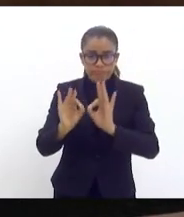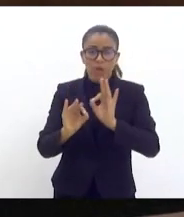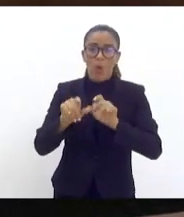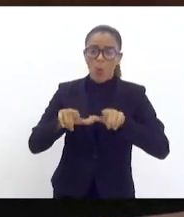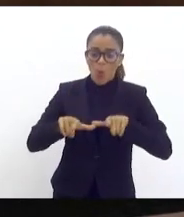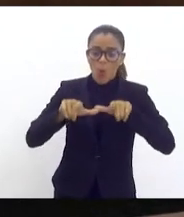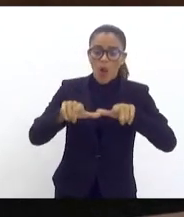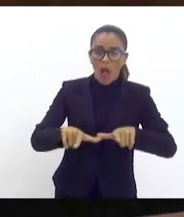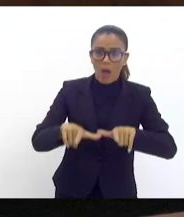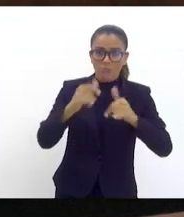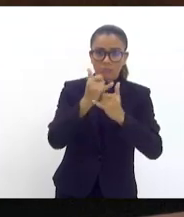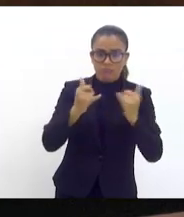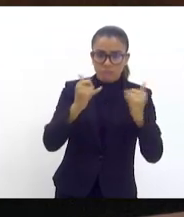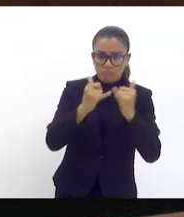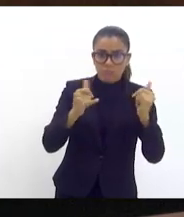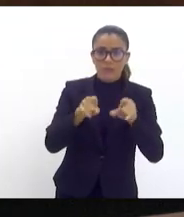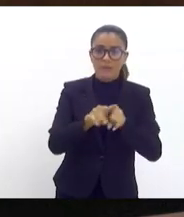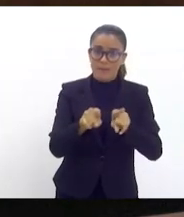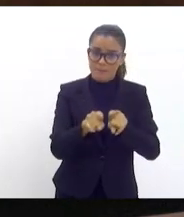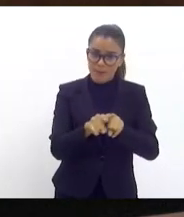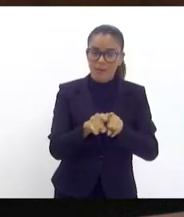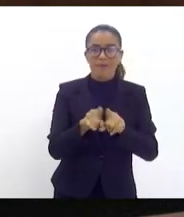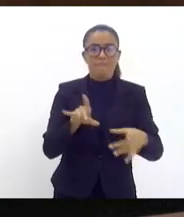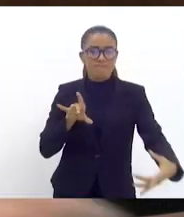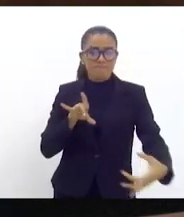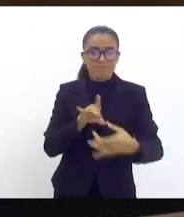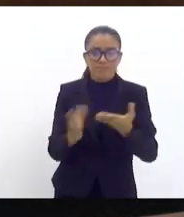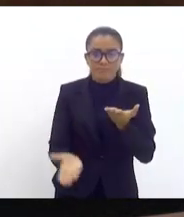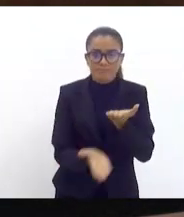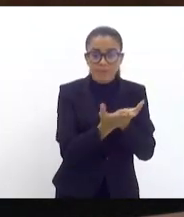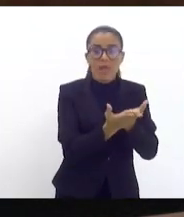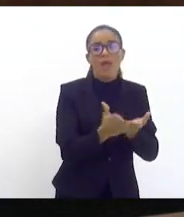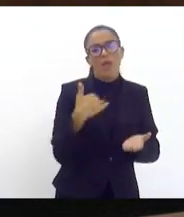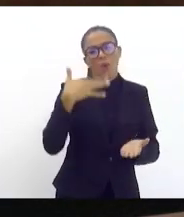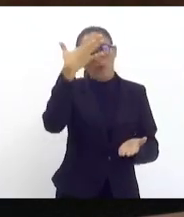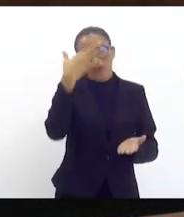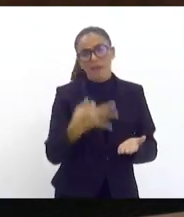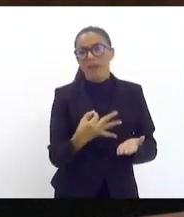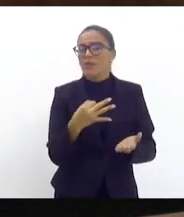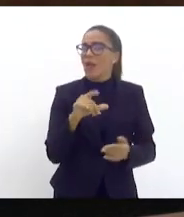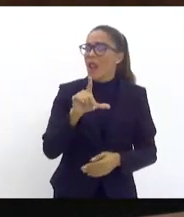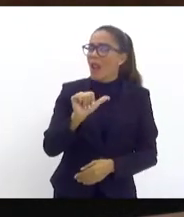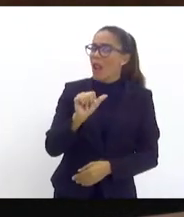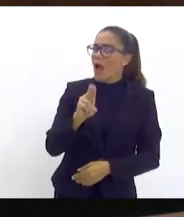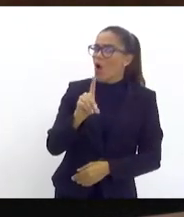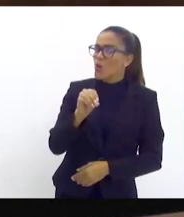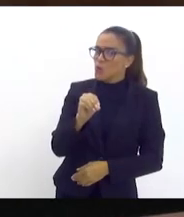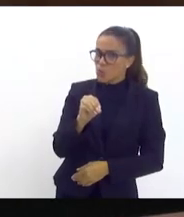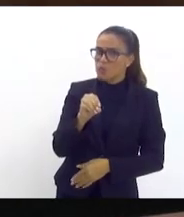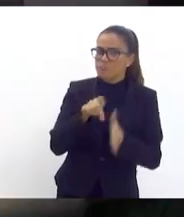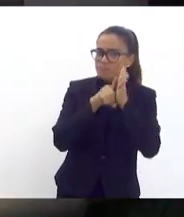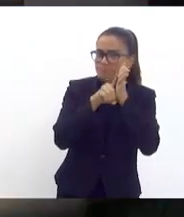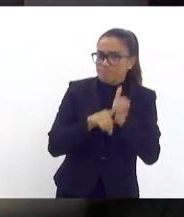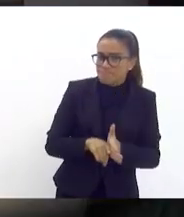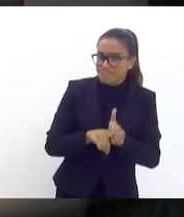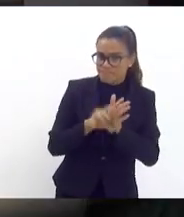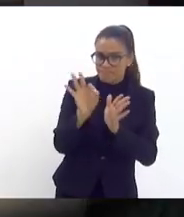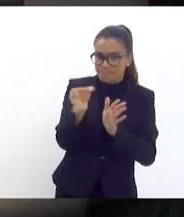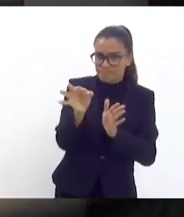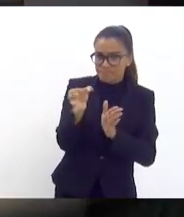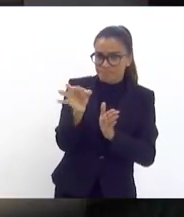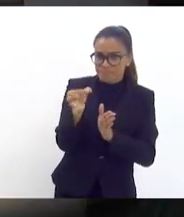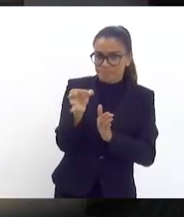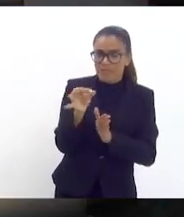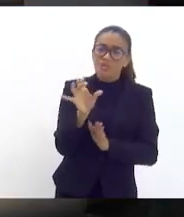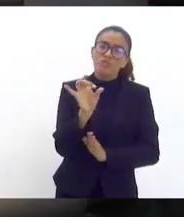do laudo parcial e sua respectiva juntada. Eu entendo que é laudo pericial. Pericial.